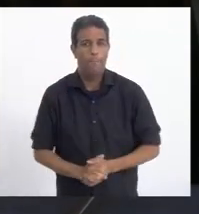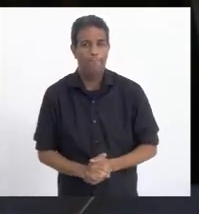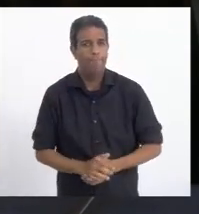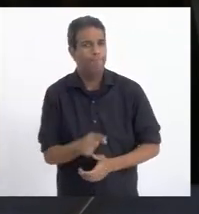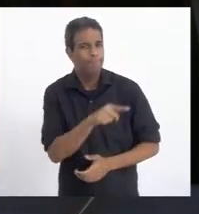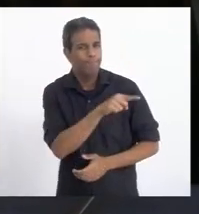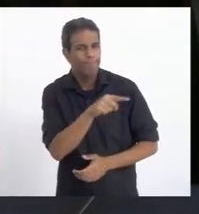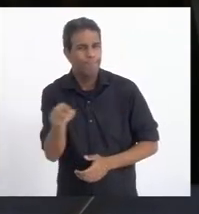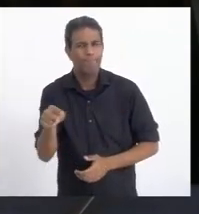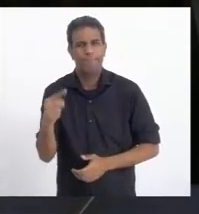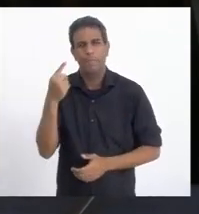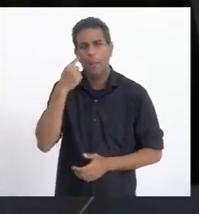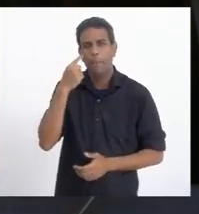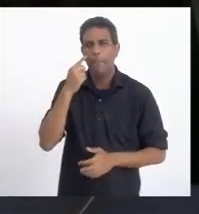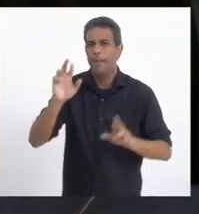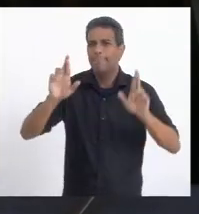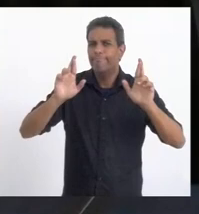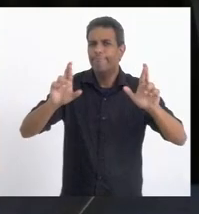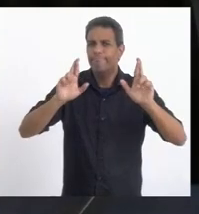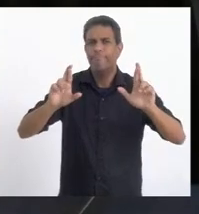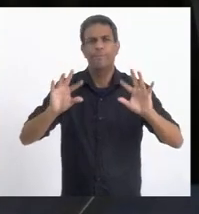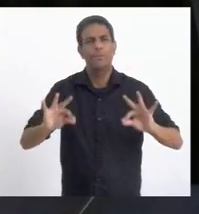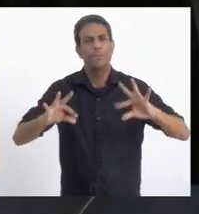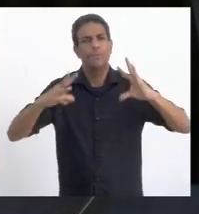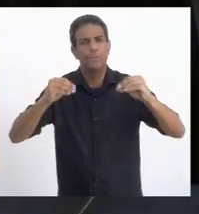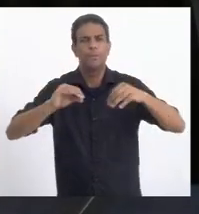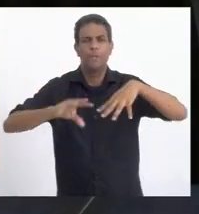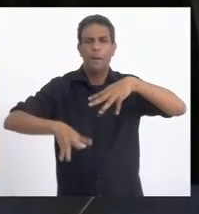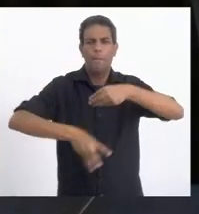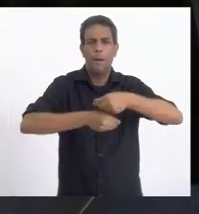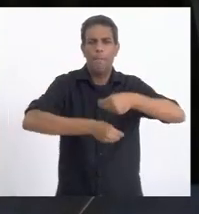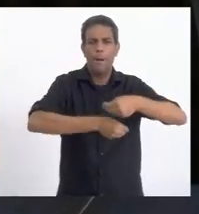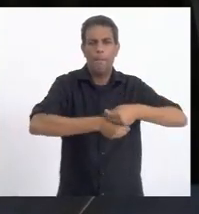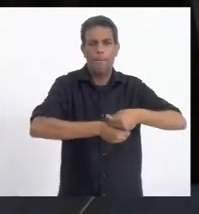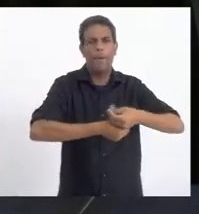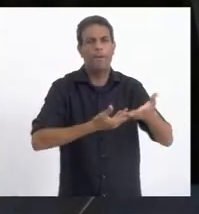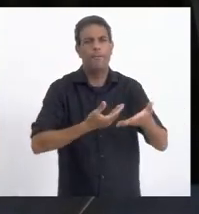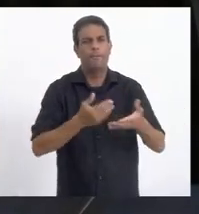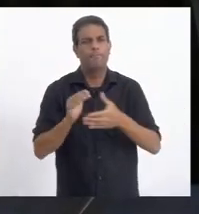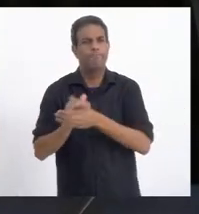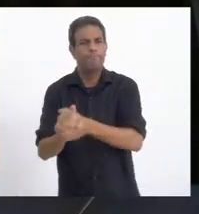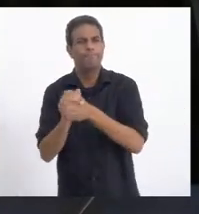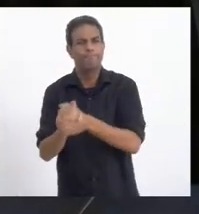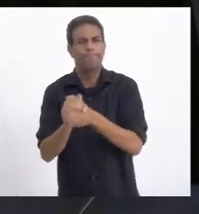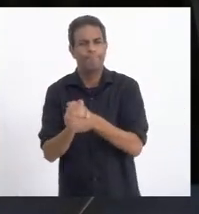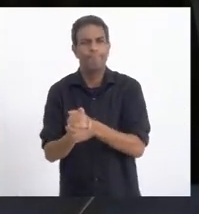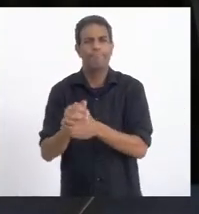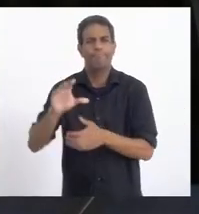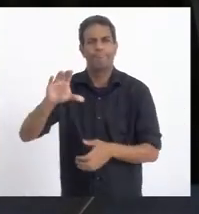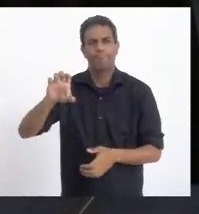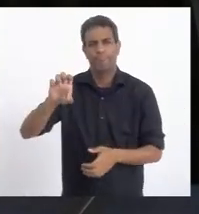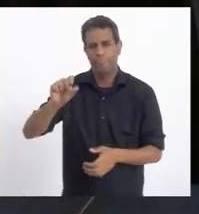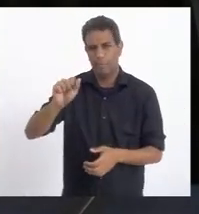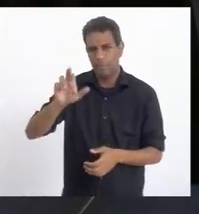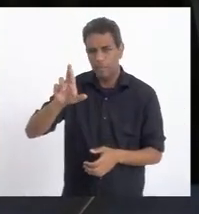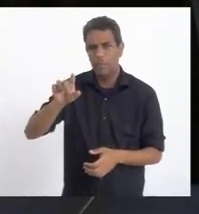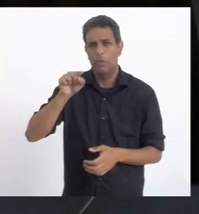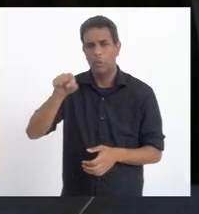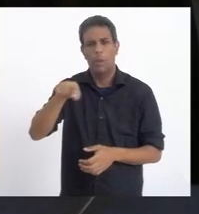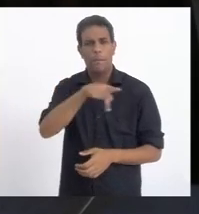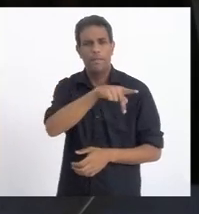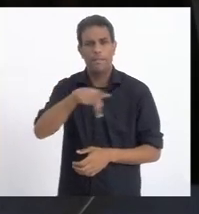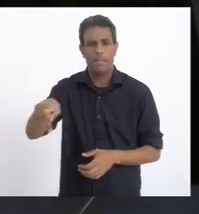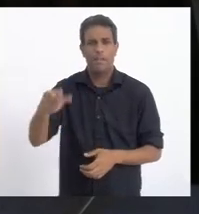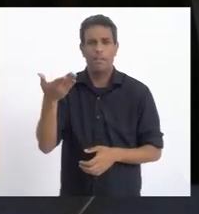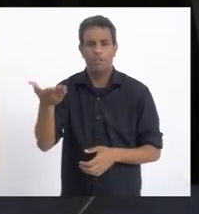então eu espero que as emendas sejam aceito saldo aqui também nosso Sérgio região chegou aqui agora nosso